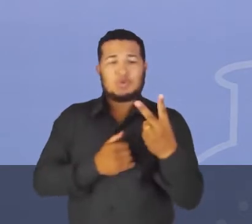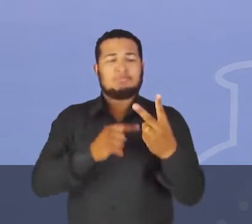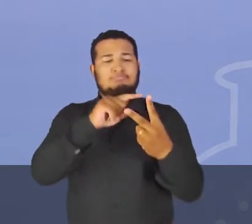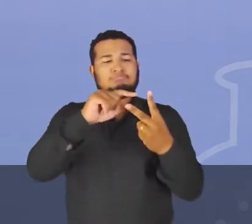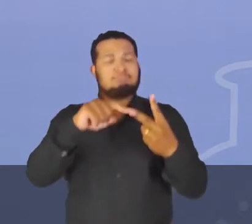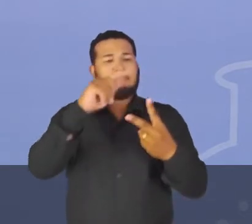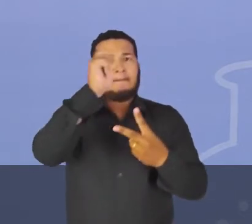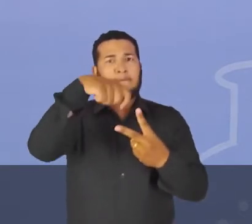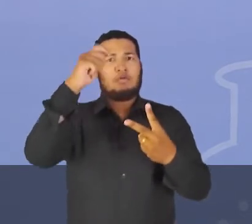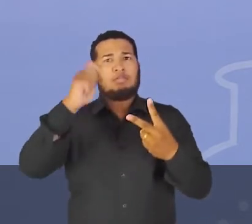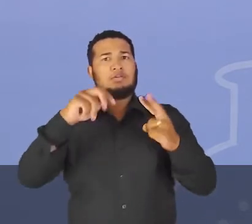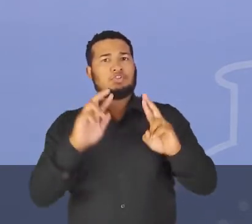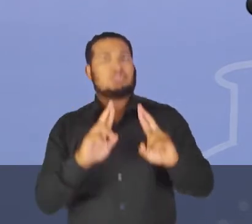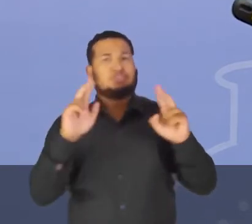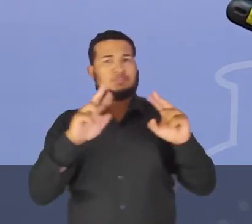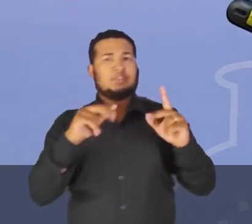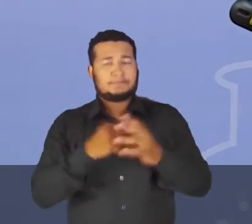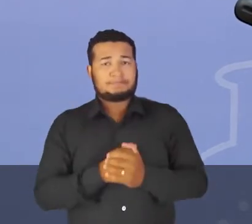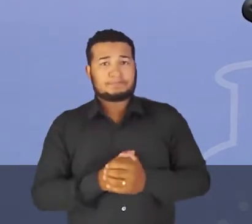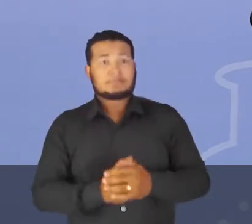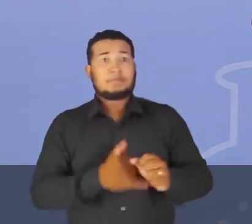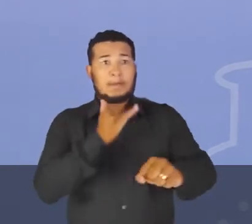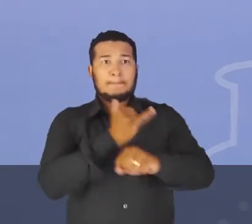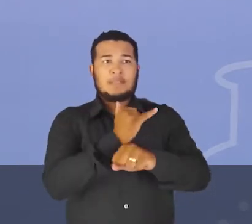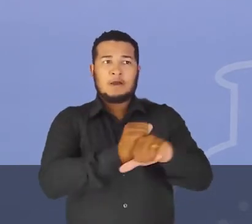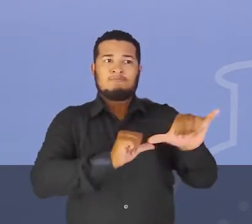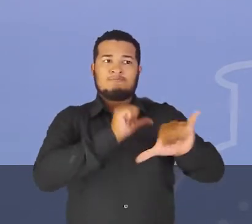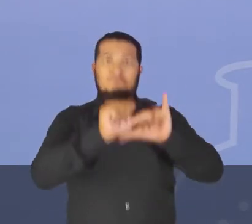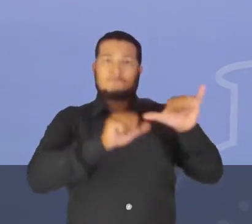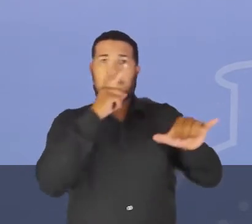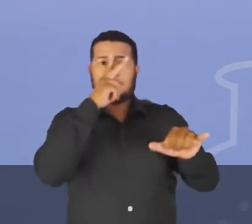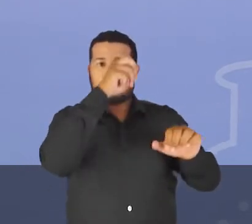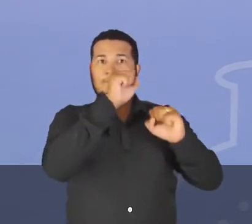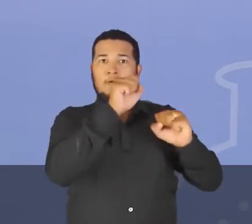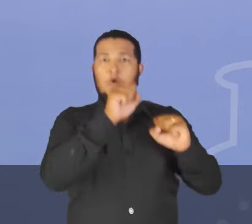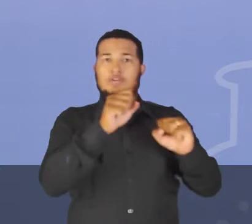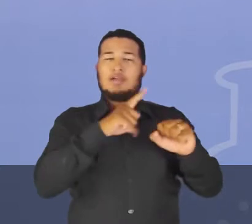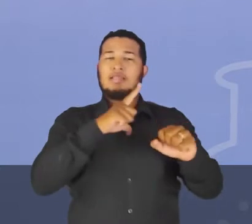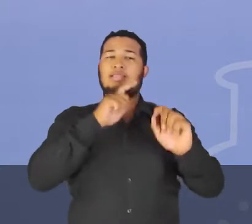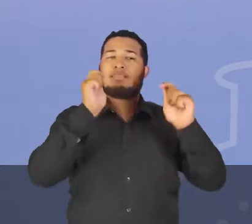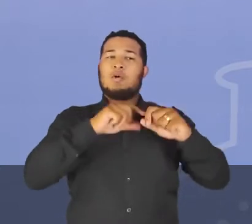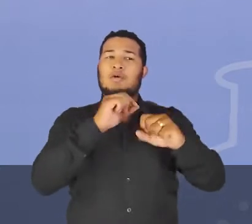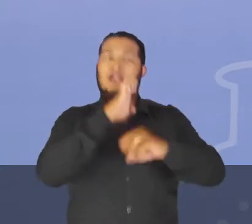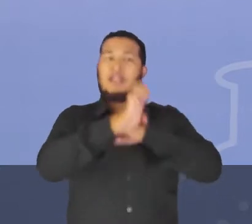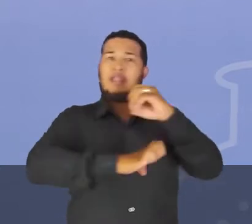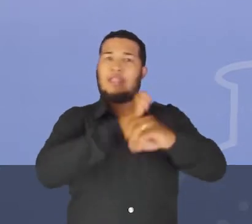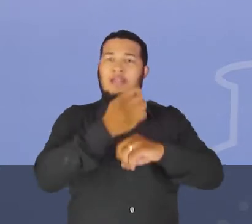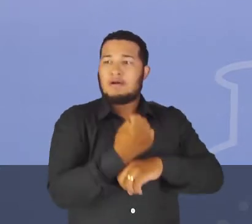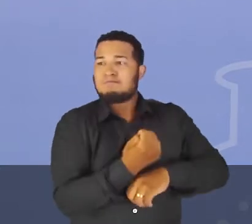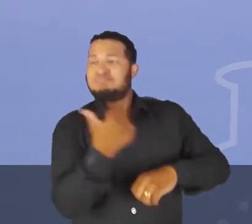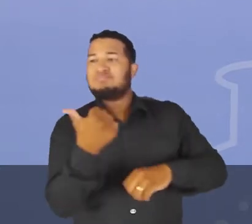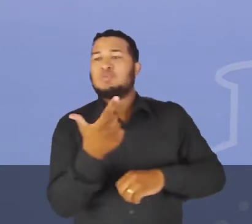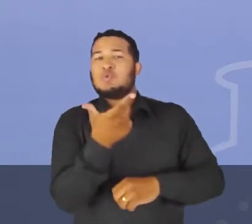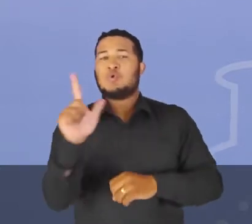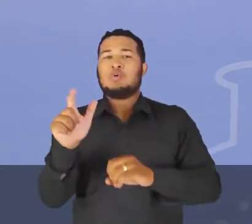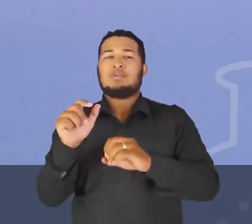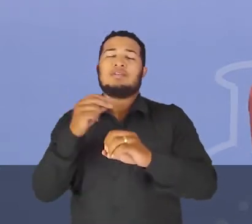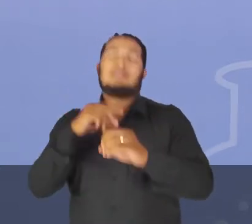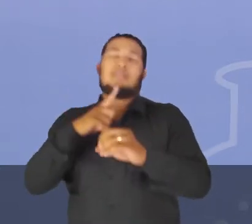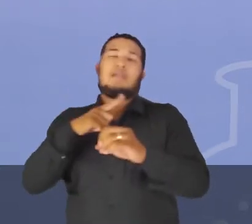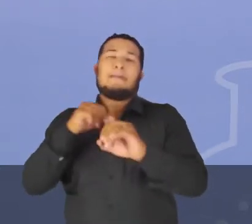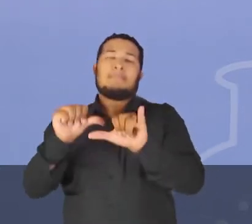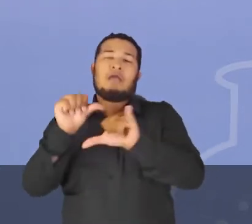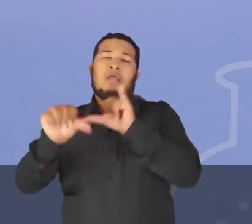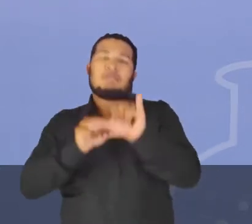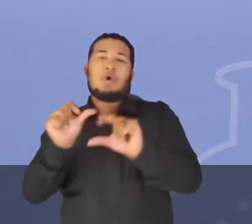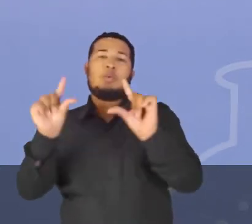potenciais diferentes, onde um metal mais reativo acaba transferindo elétrons para um metal menos reativo. Então